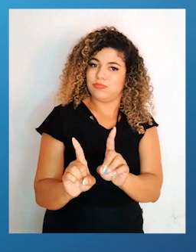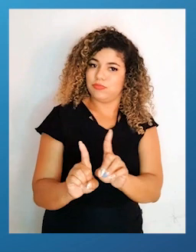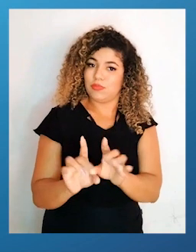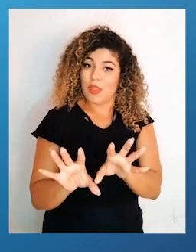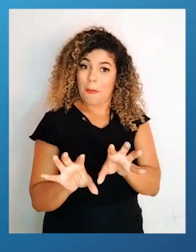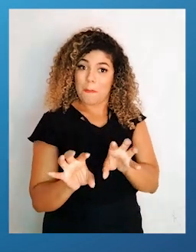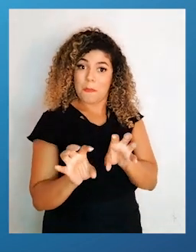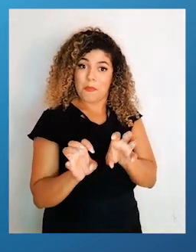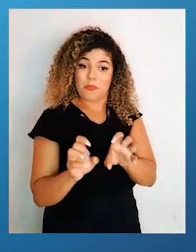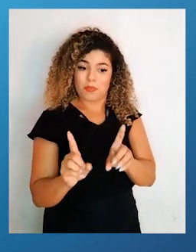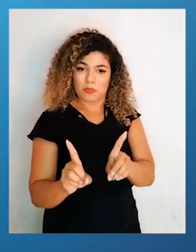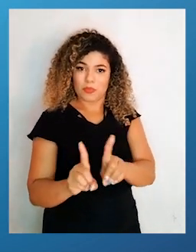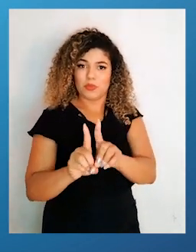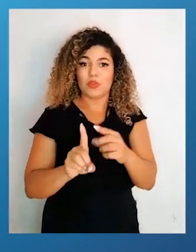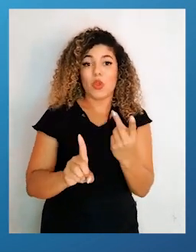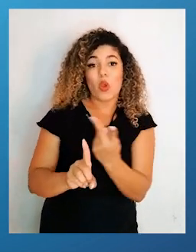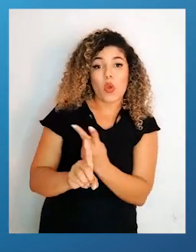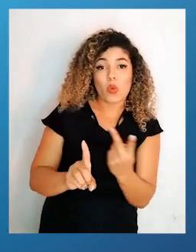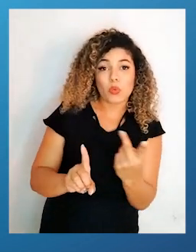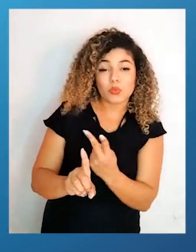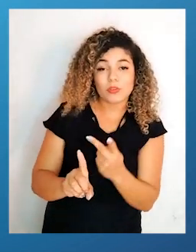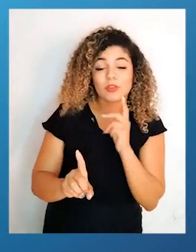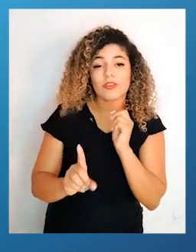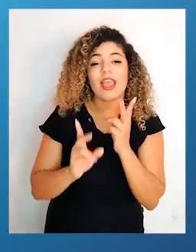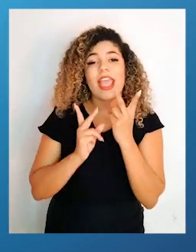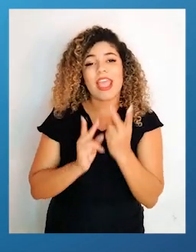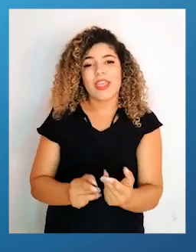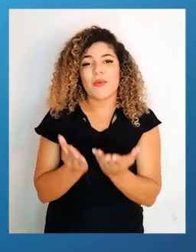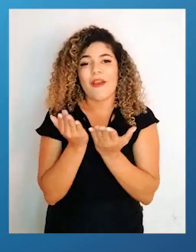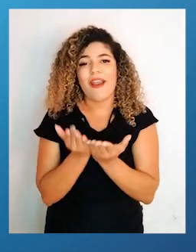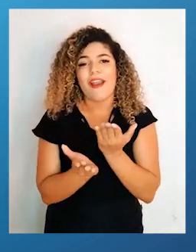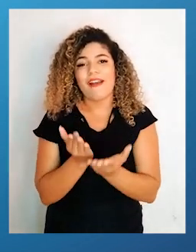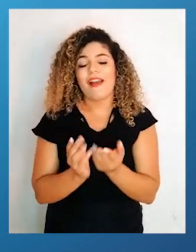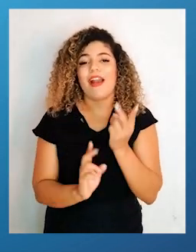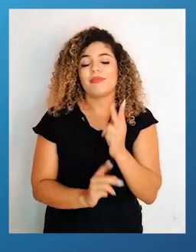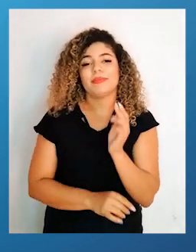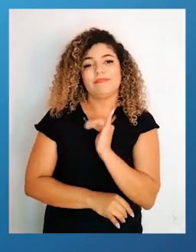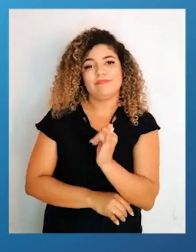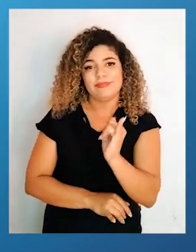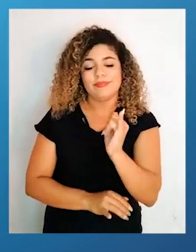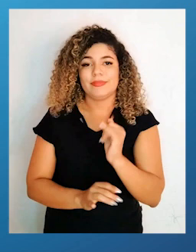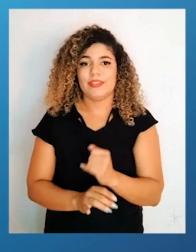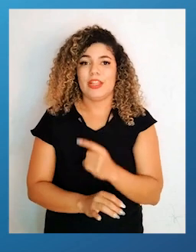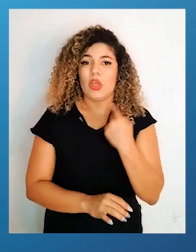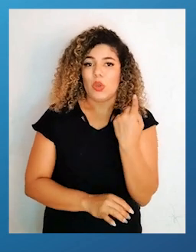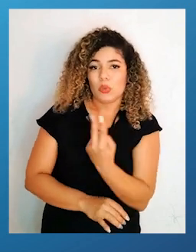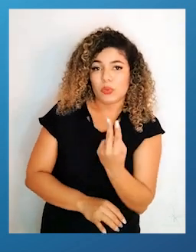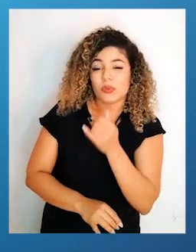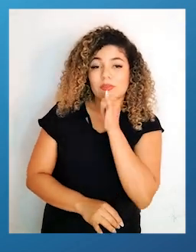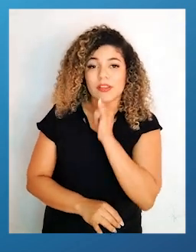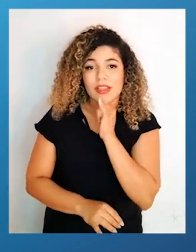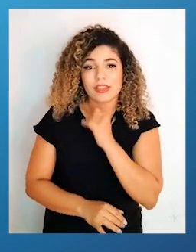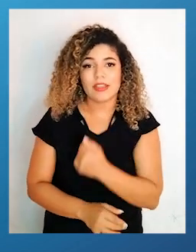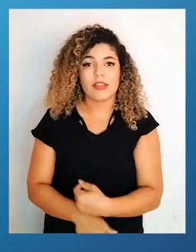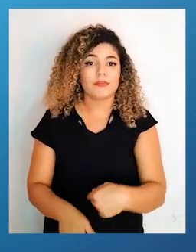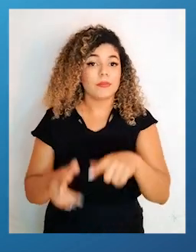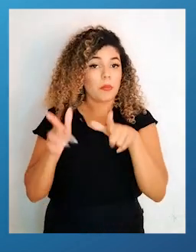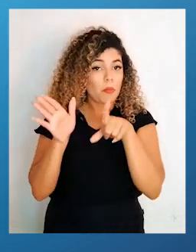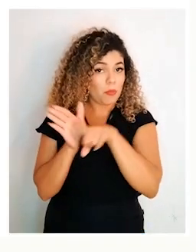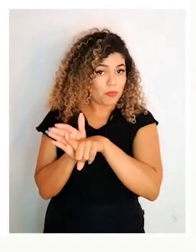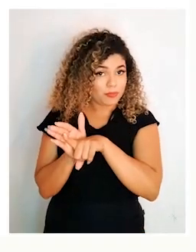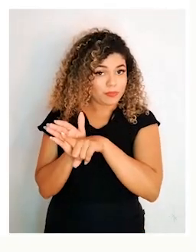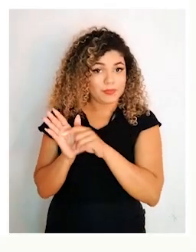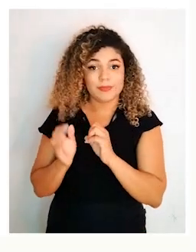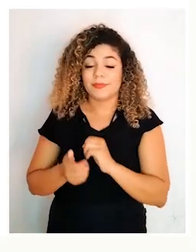você tem os dois corpos com a mesma carga, com a mesma eletrização. Os dois aqui, como exemplo, ficam